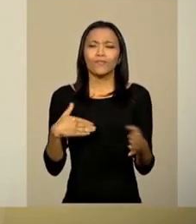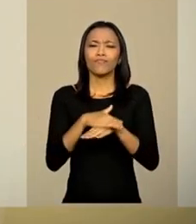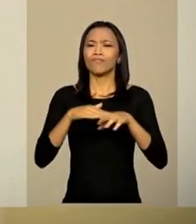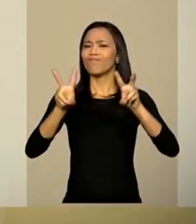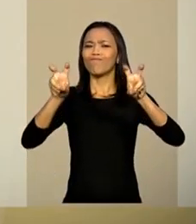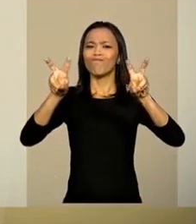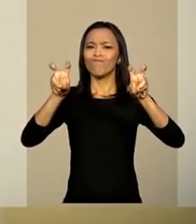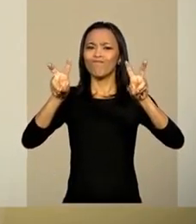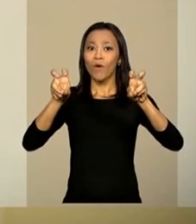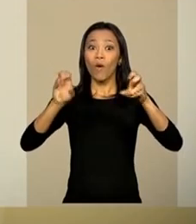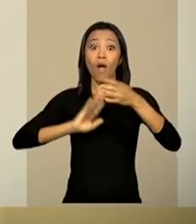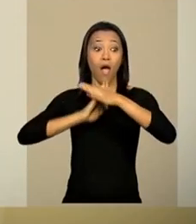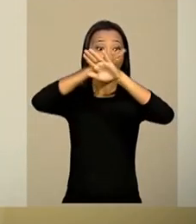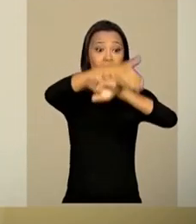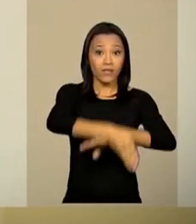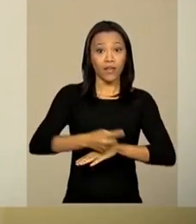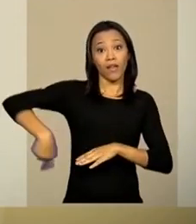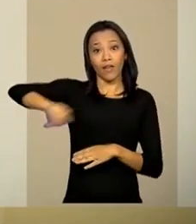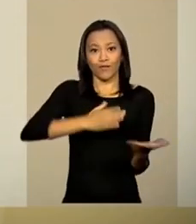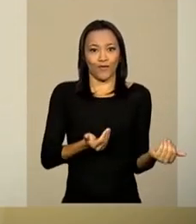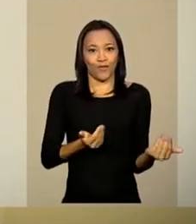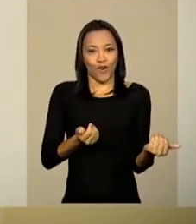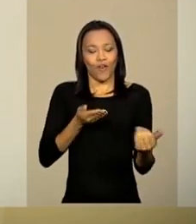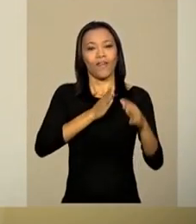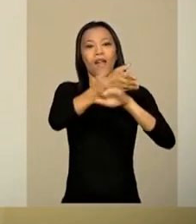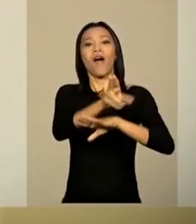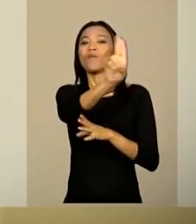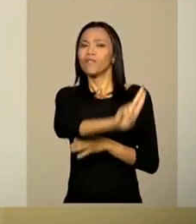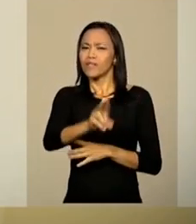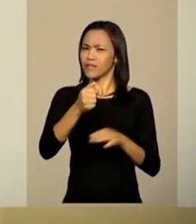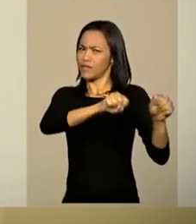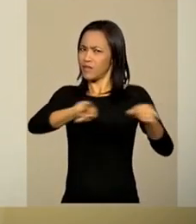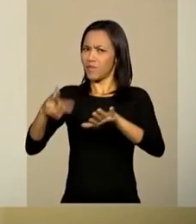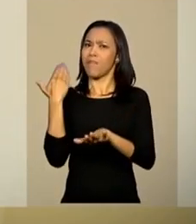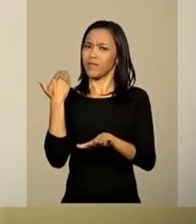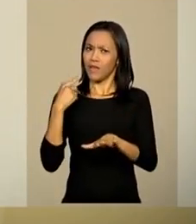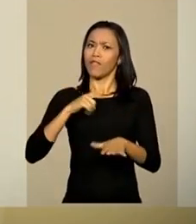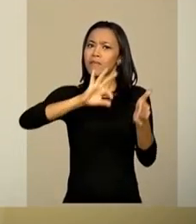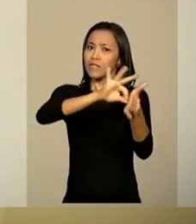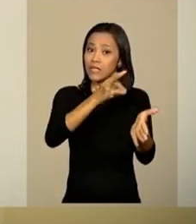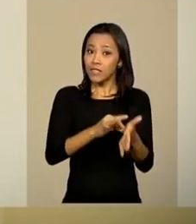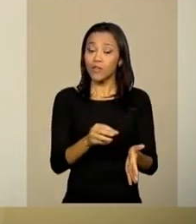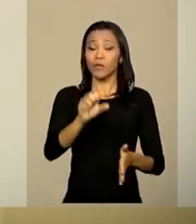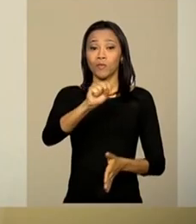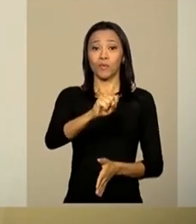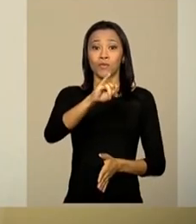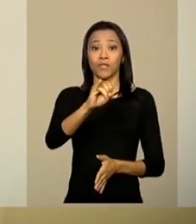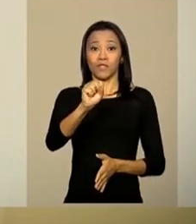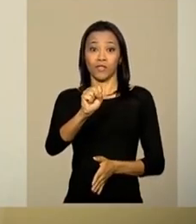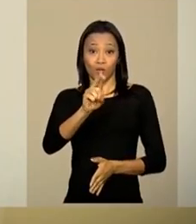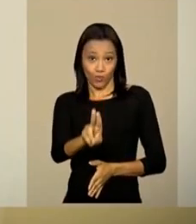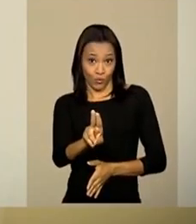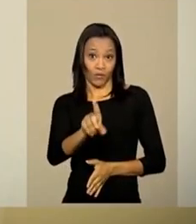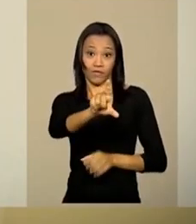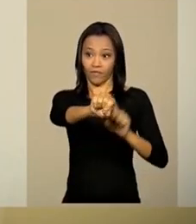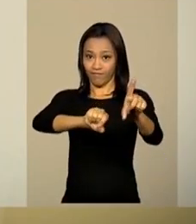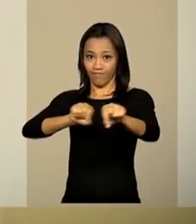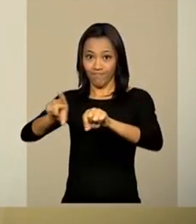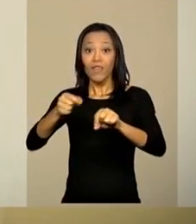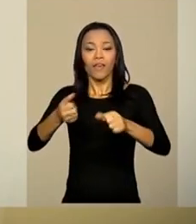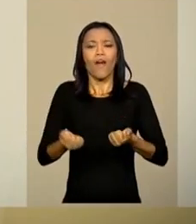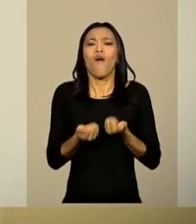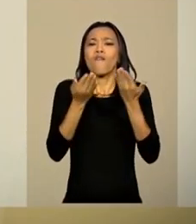falar sobre o acesso dos jovens ao ensino superior. Na semana passada tivemos as inscrições para o Sizu, o sistema de seleção unificada,